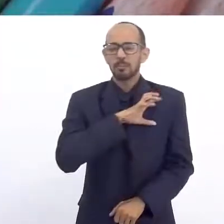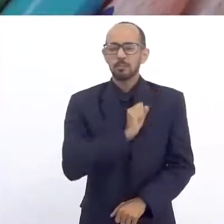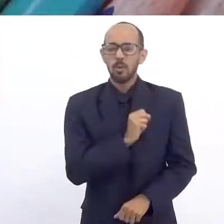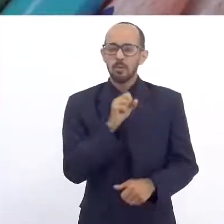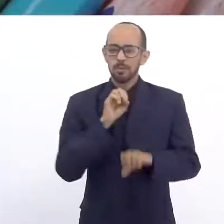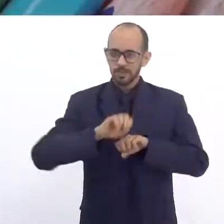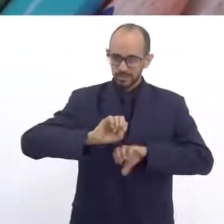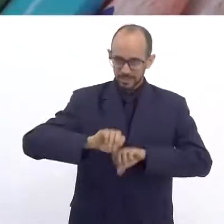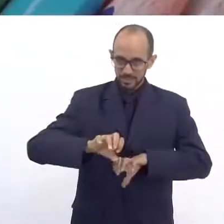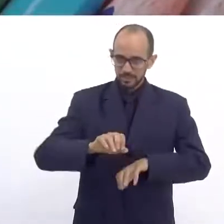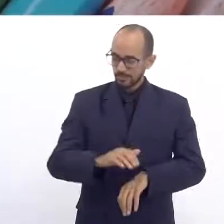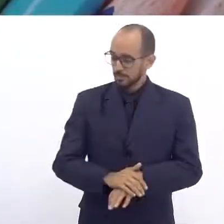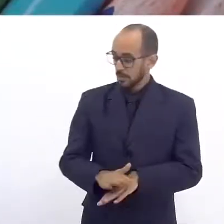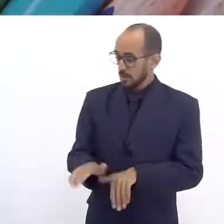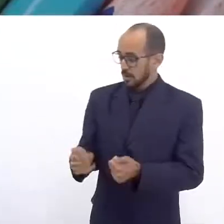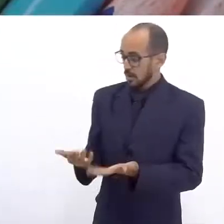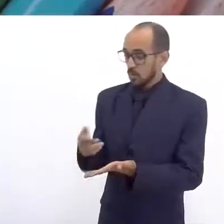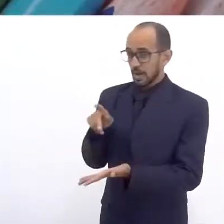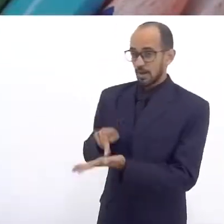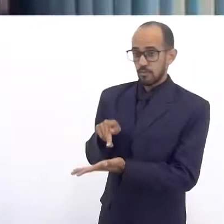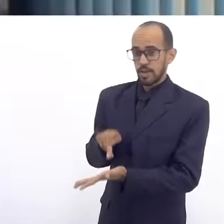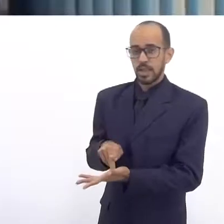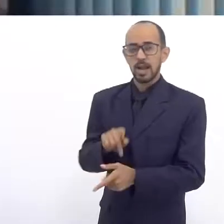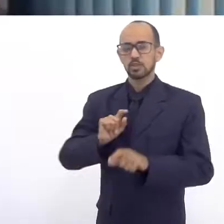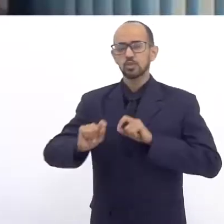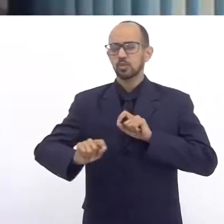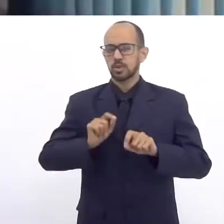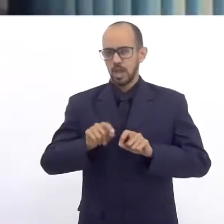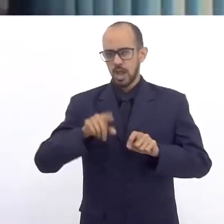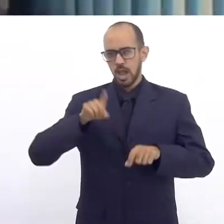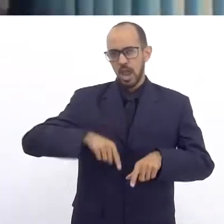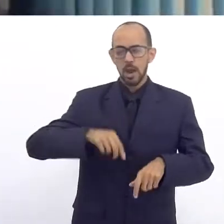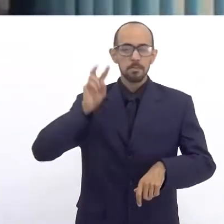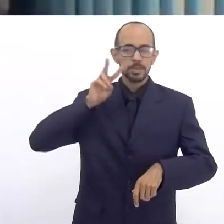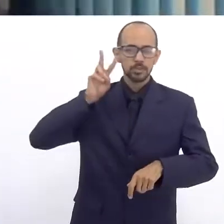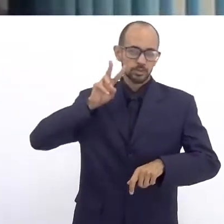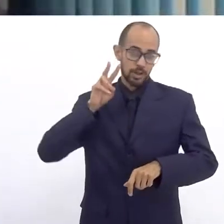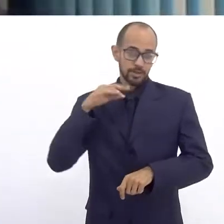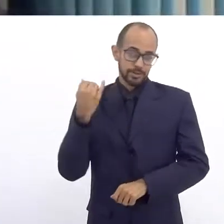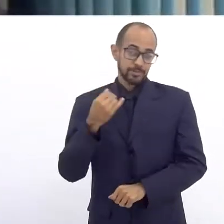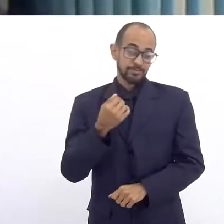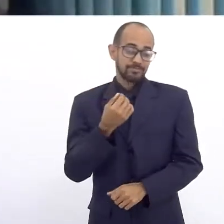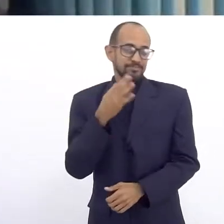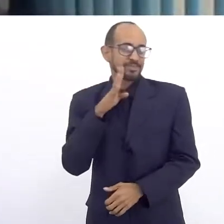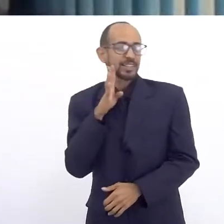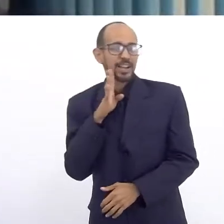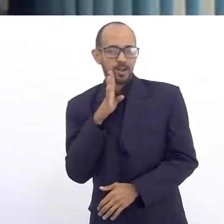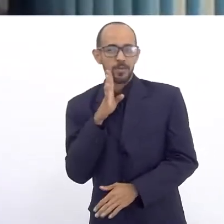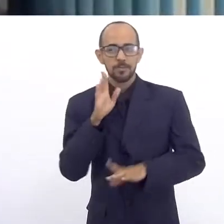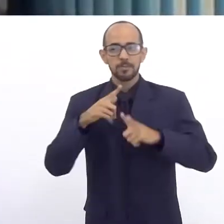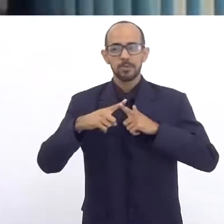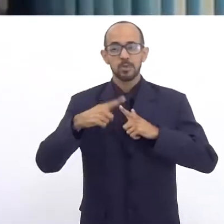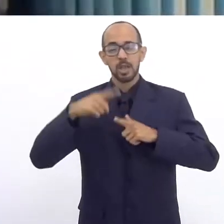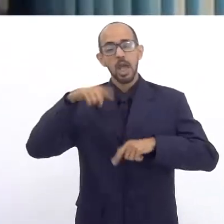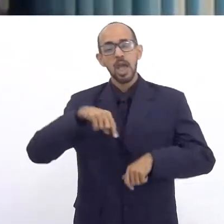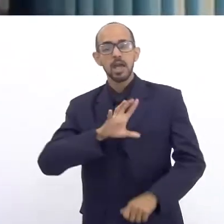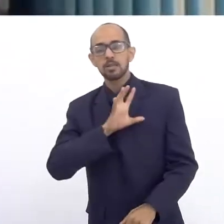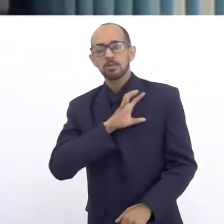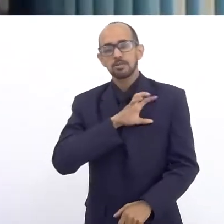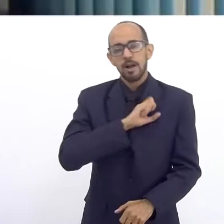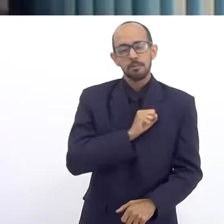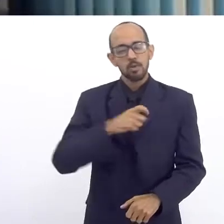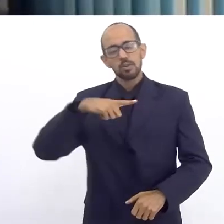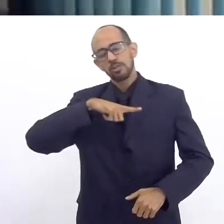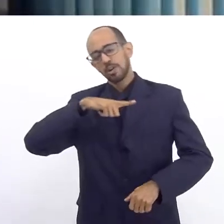do amor pela educação? Bom, na verdade, é uma história bem interessante, porque vem